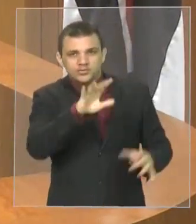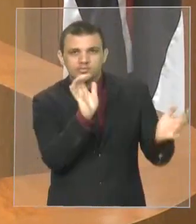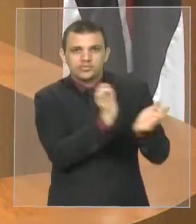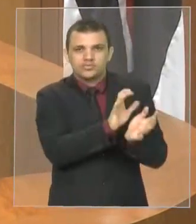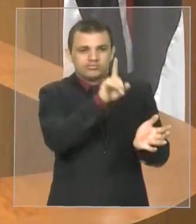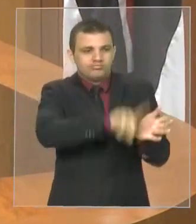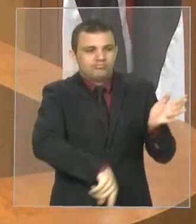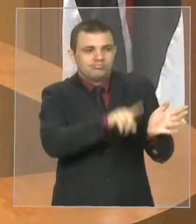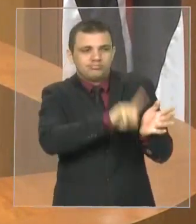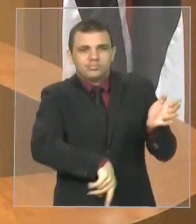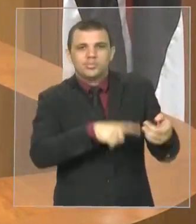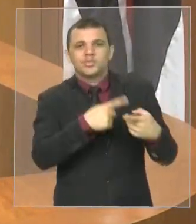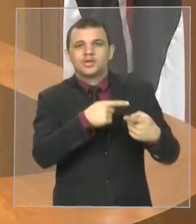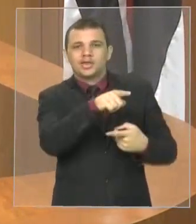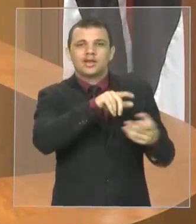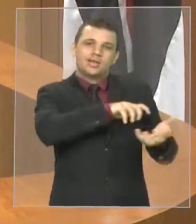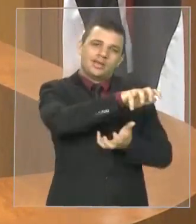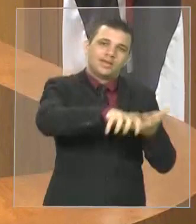estão reivindicando